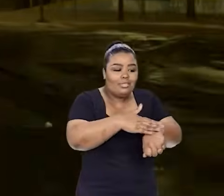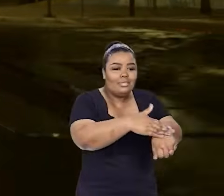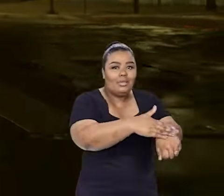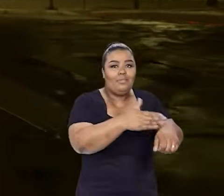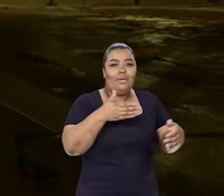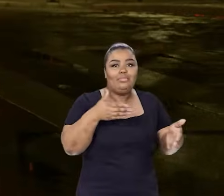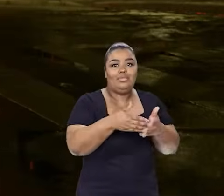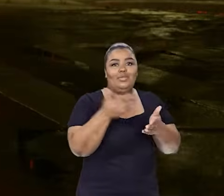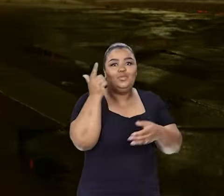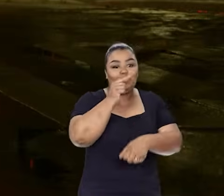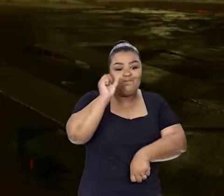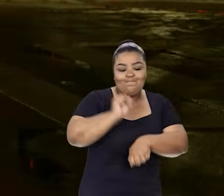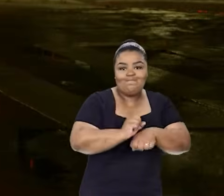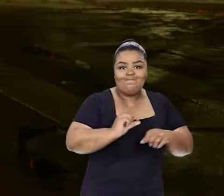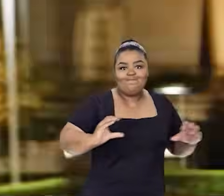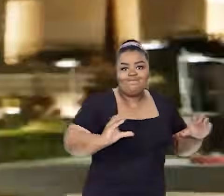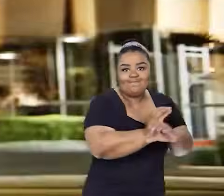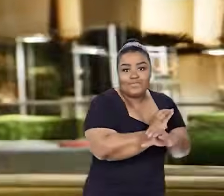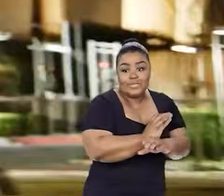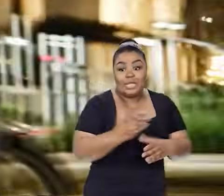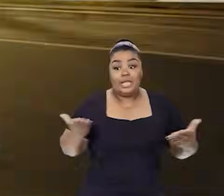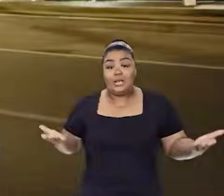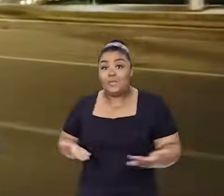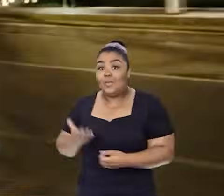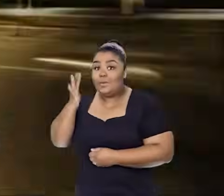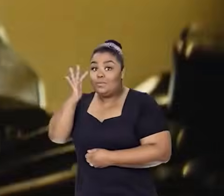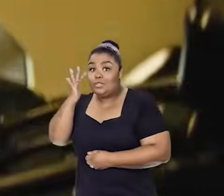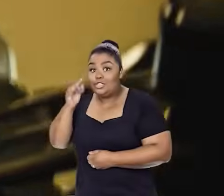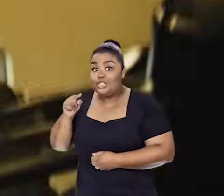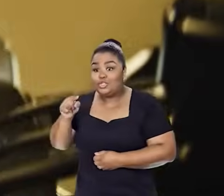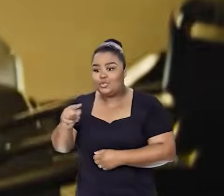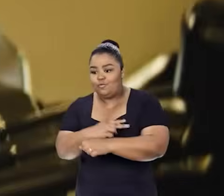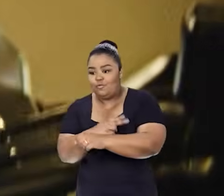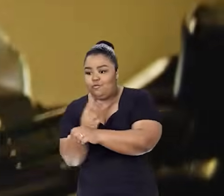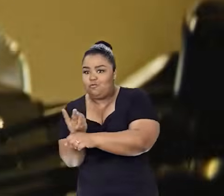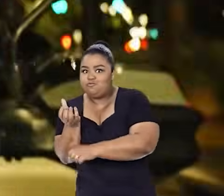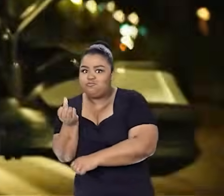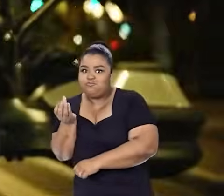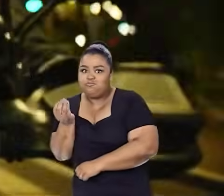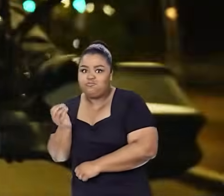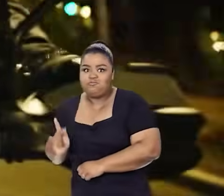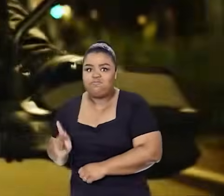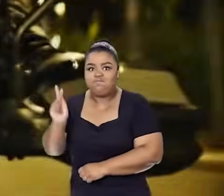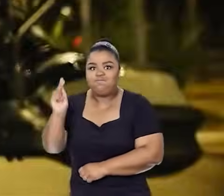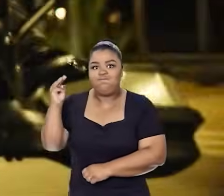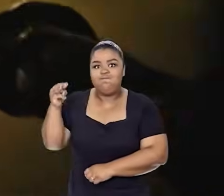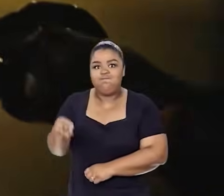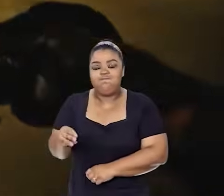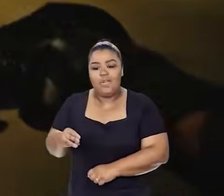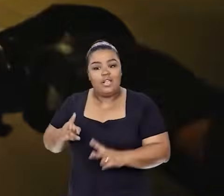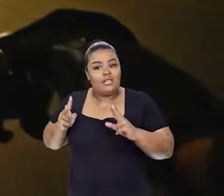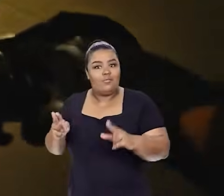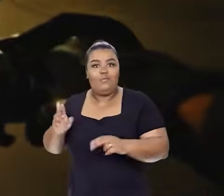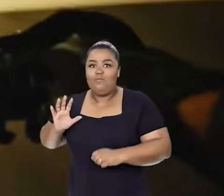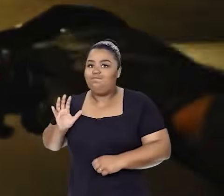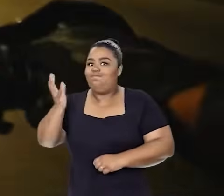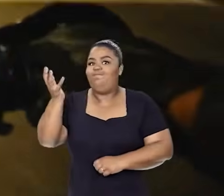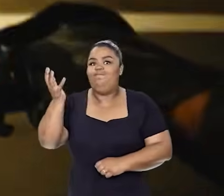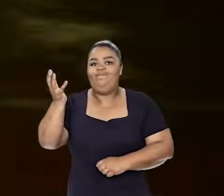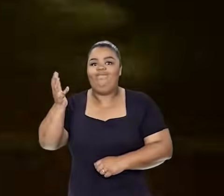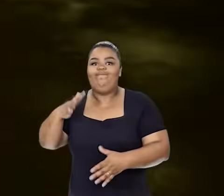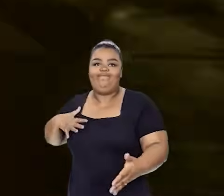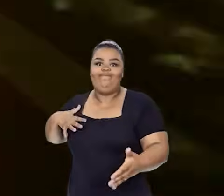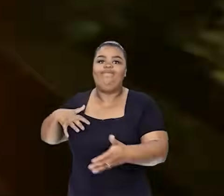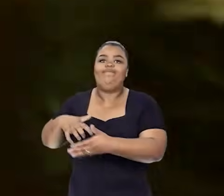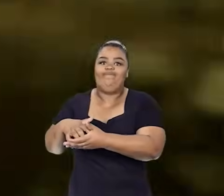até conseguir parar por completo. Agora, imagine que você estivesse indo a 60 km por hora e a mesma situação